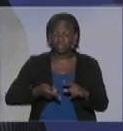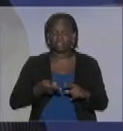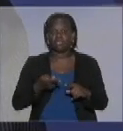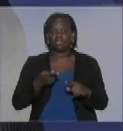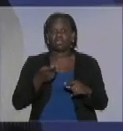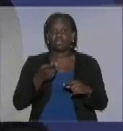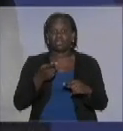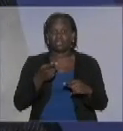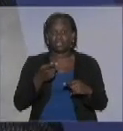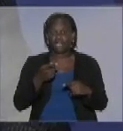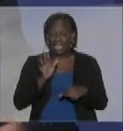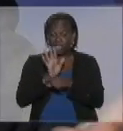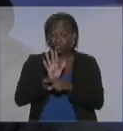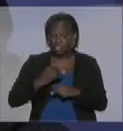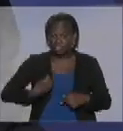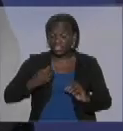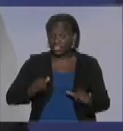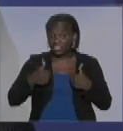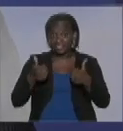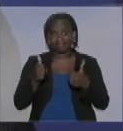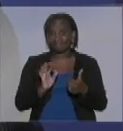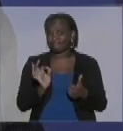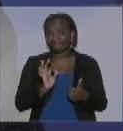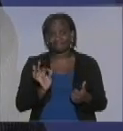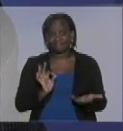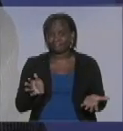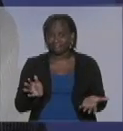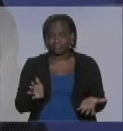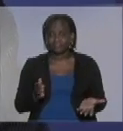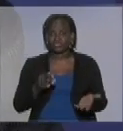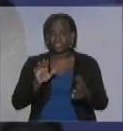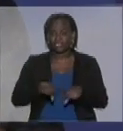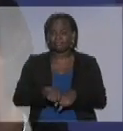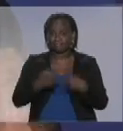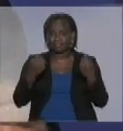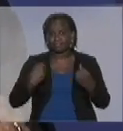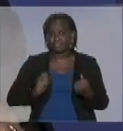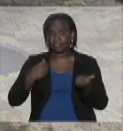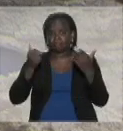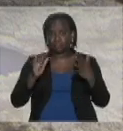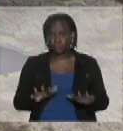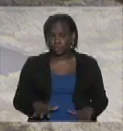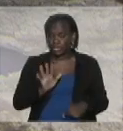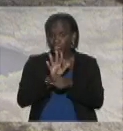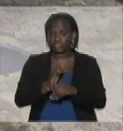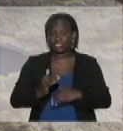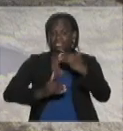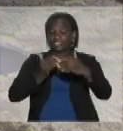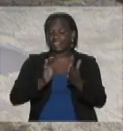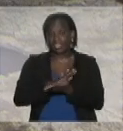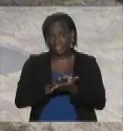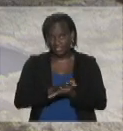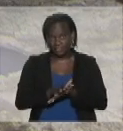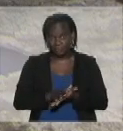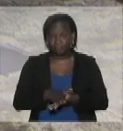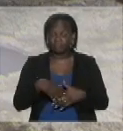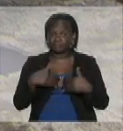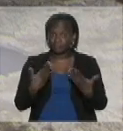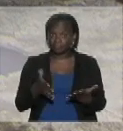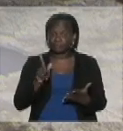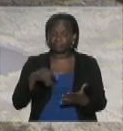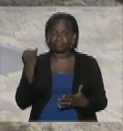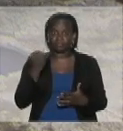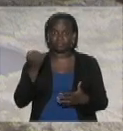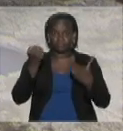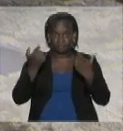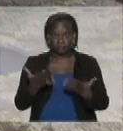ela não melhora a vida de ninguém. A gente costuma dizer que ela só destrói, não edifica absolutamente a vida das pessoas. E então